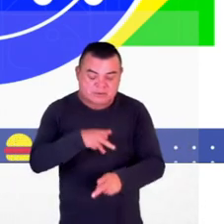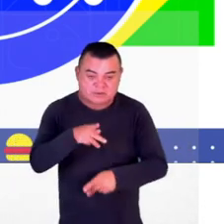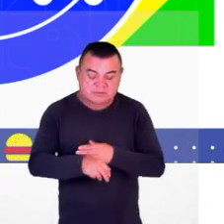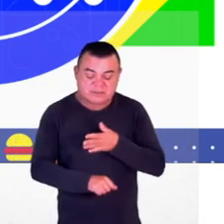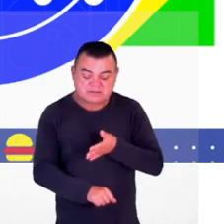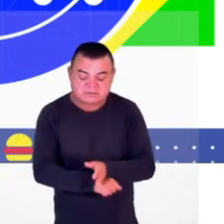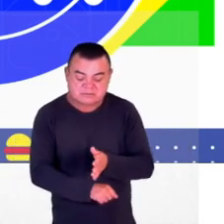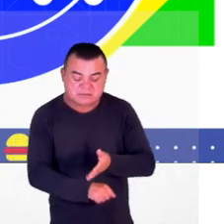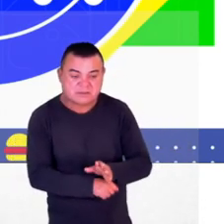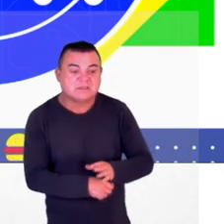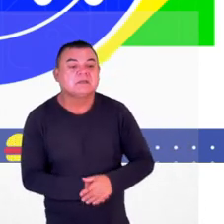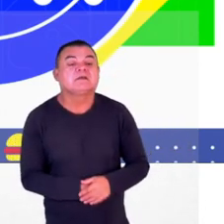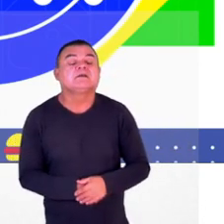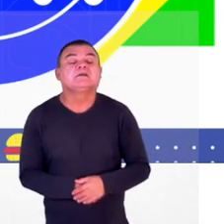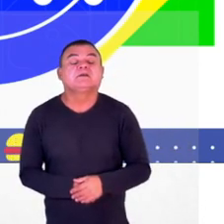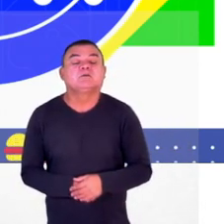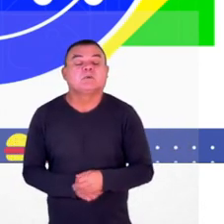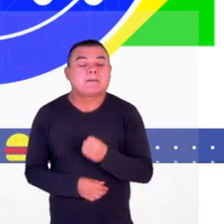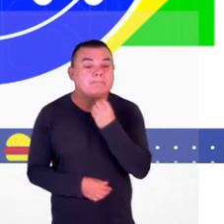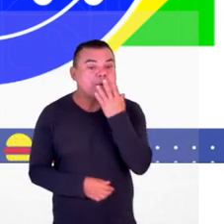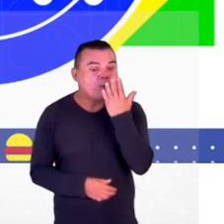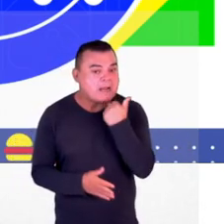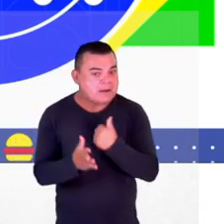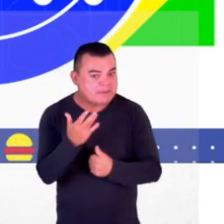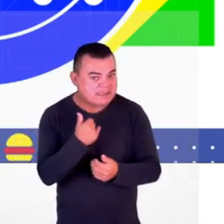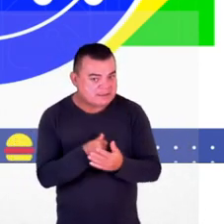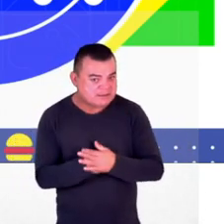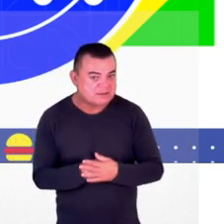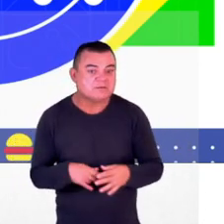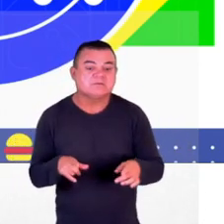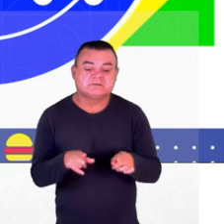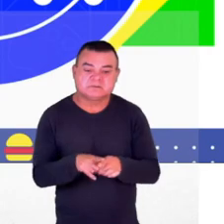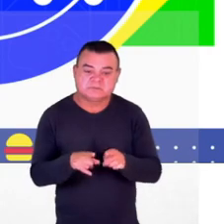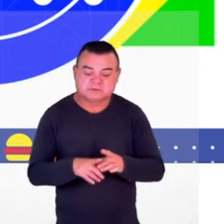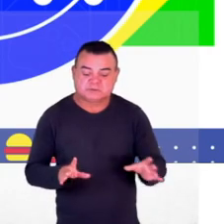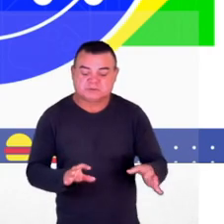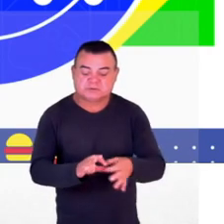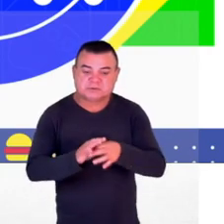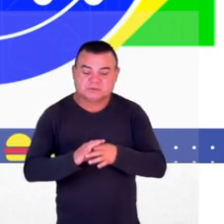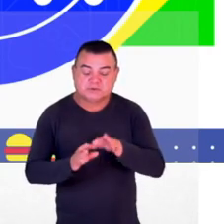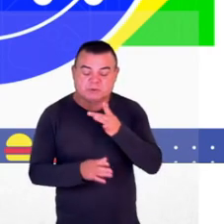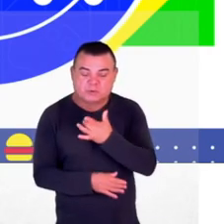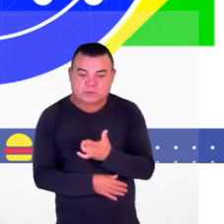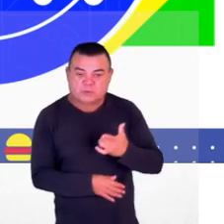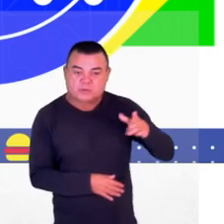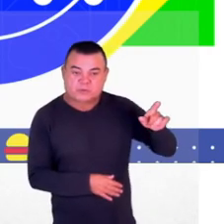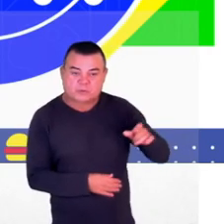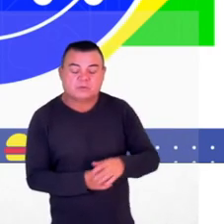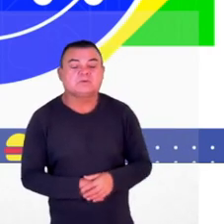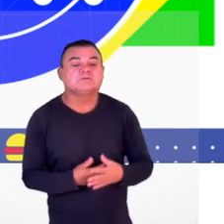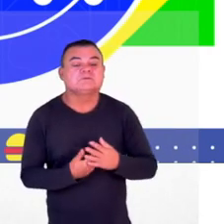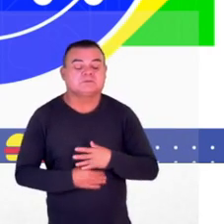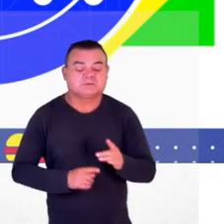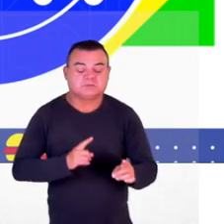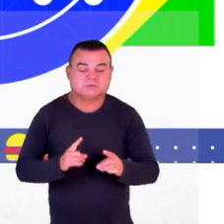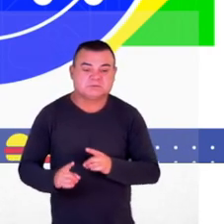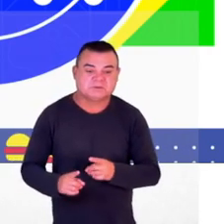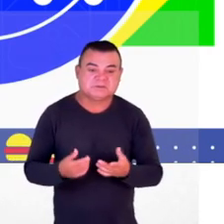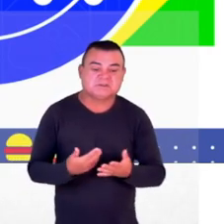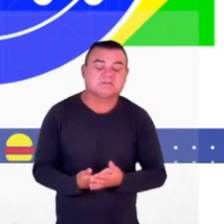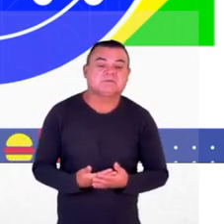saudáveis e sustentáveis E aí conectados também eh com outras Como já colocado aqui da mudança climática